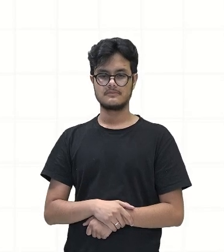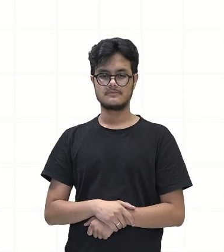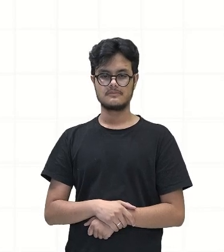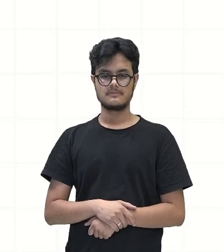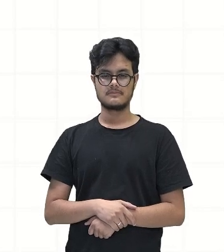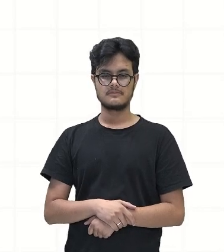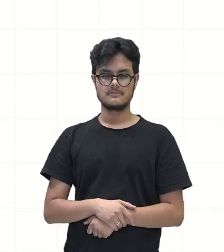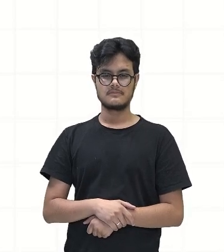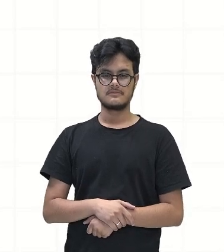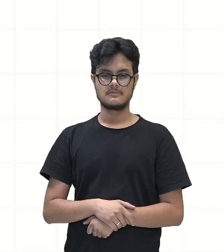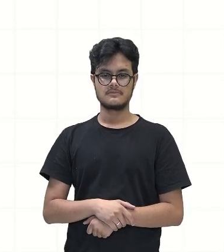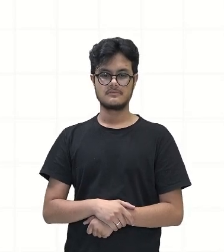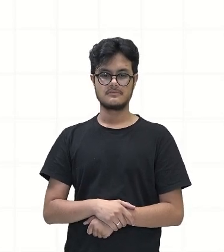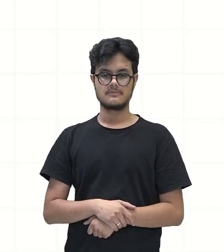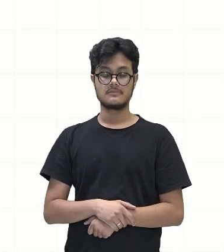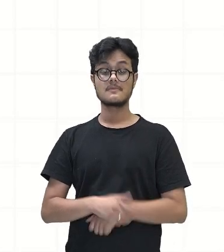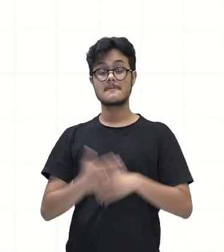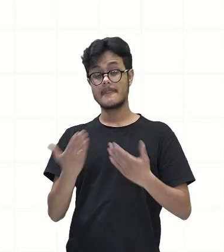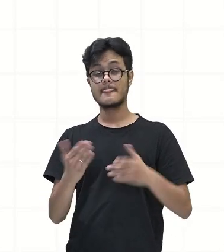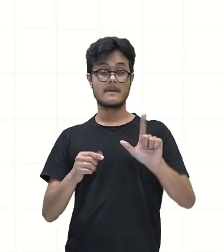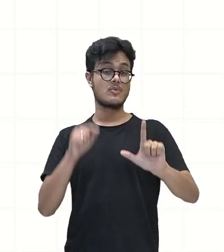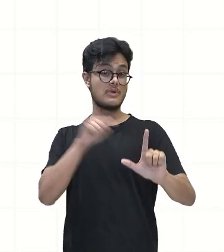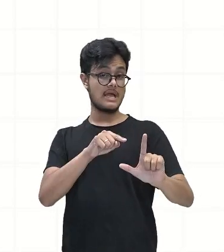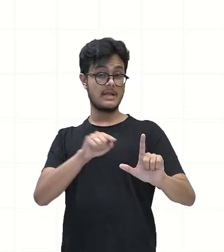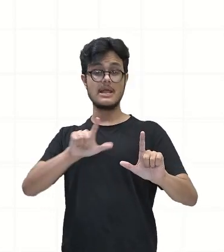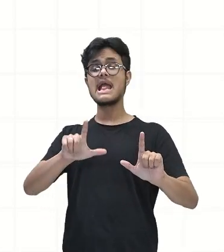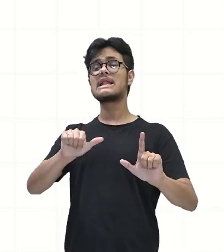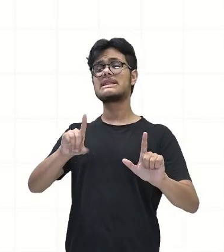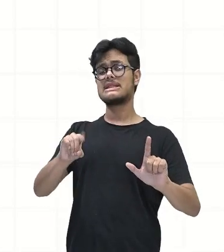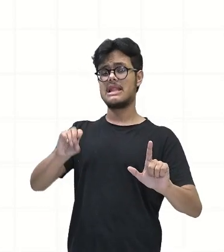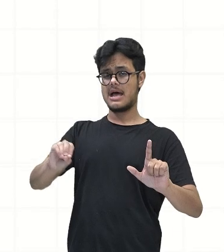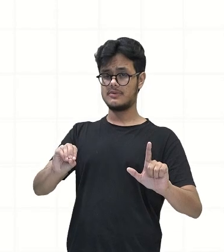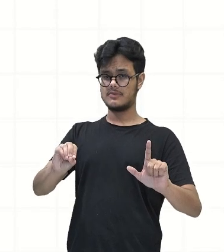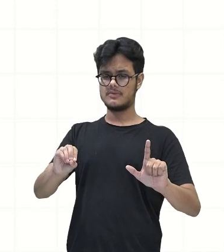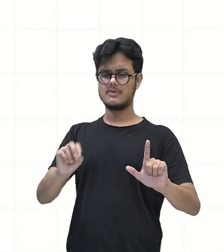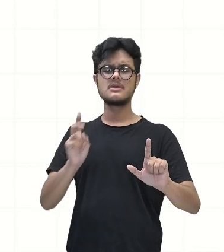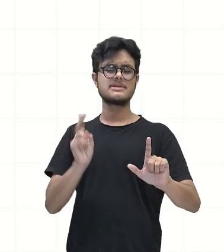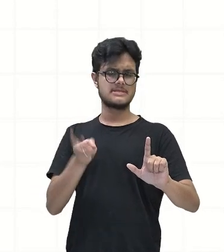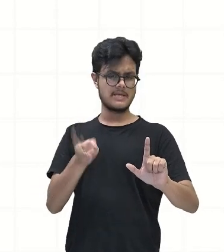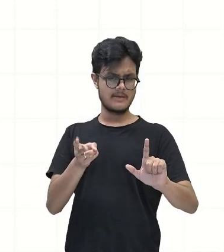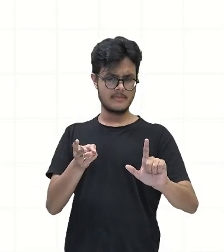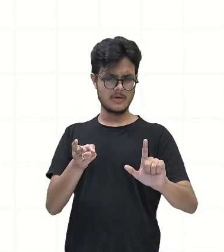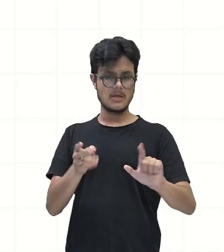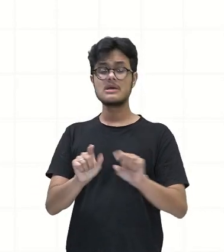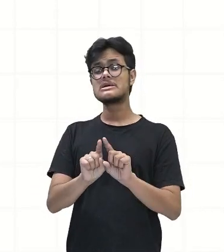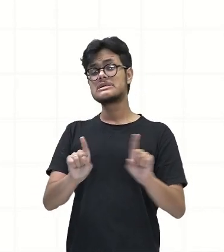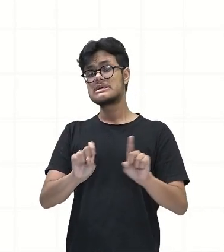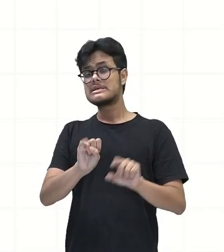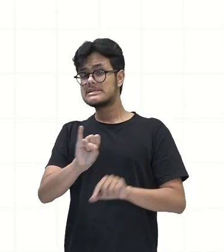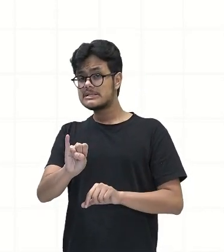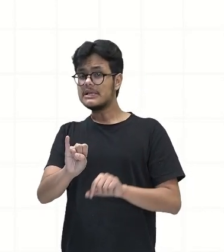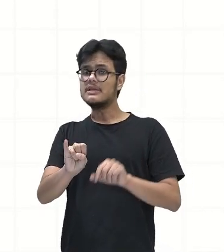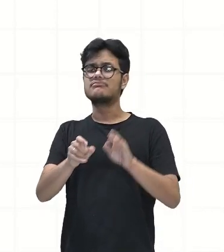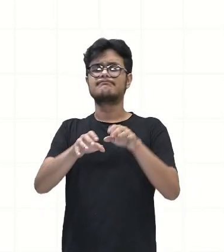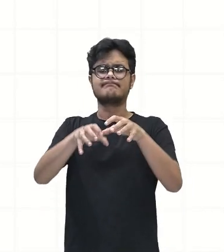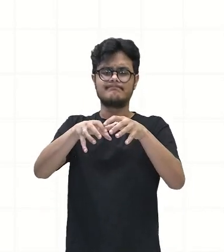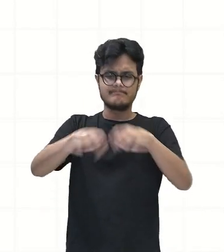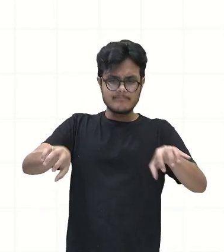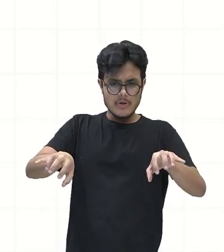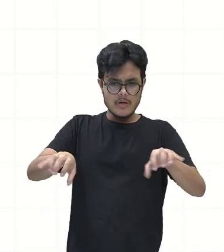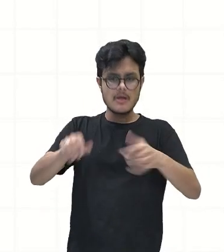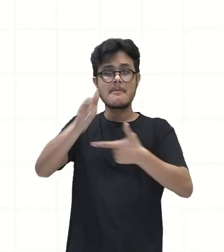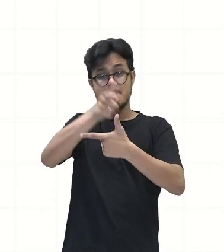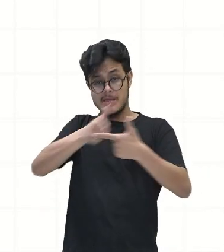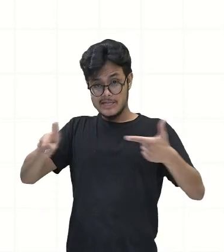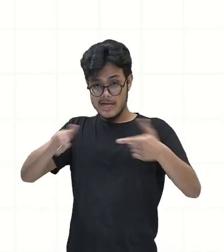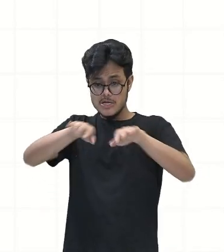lado mede L. Então, se essa altura divide esse lado na metade, quer